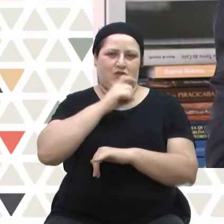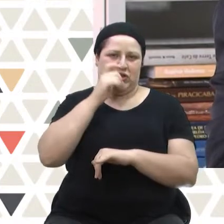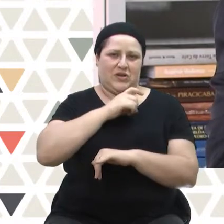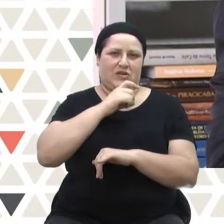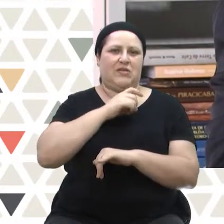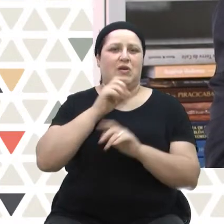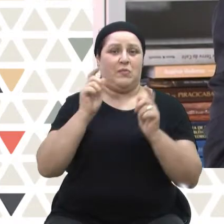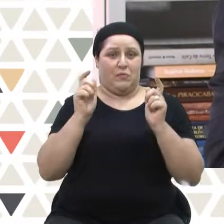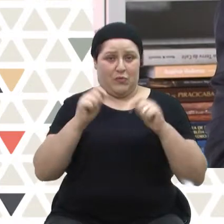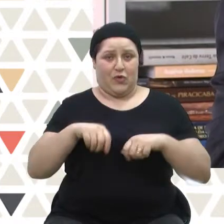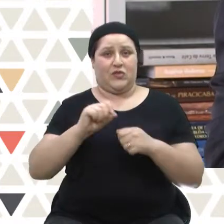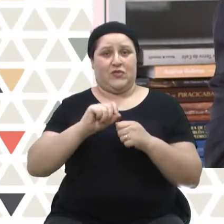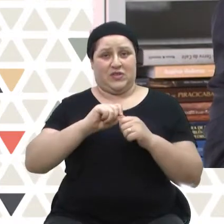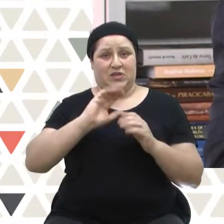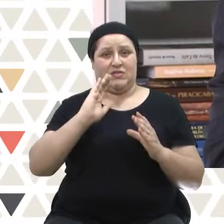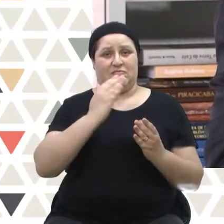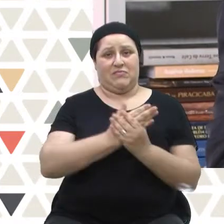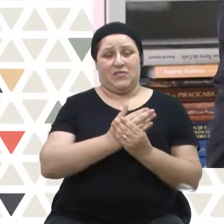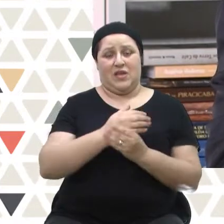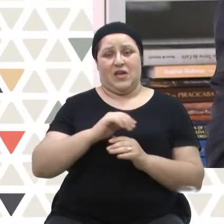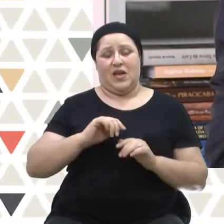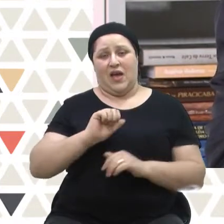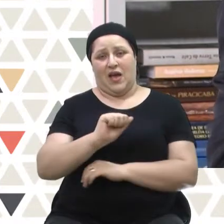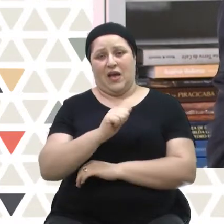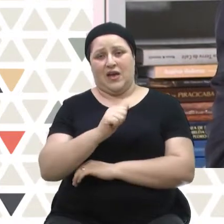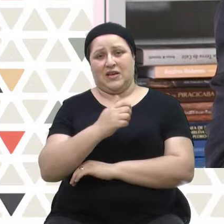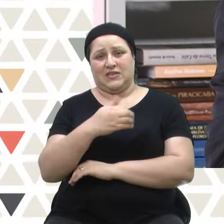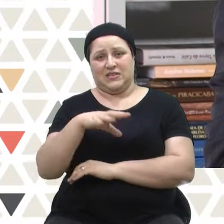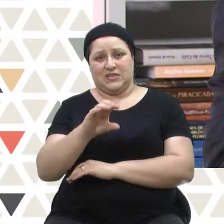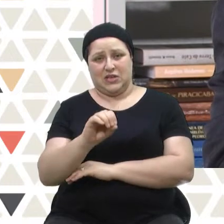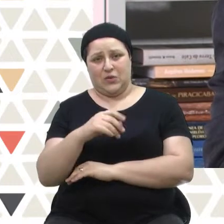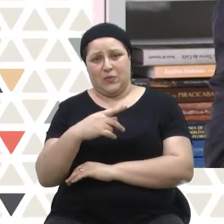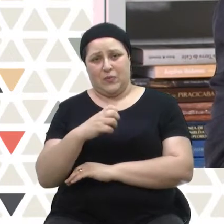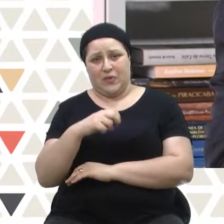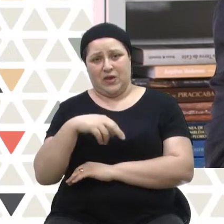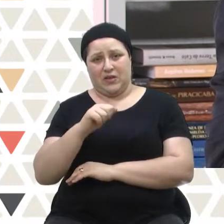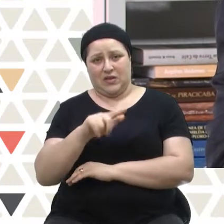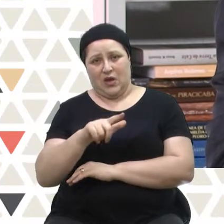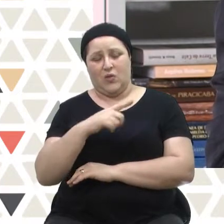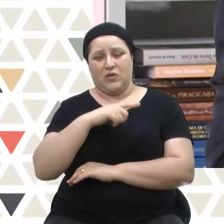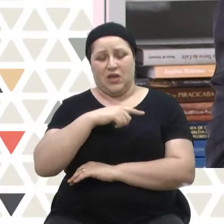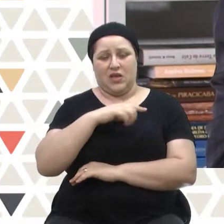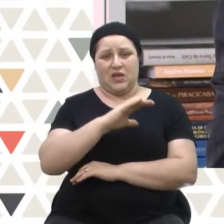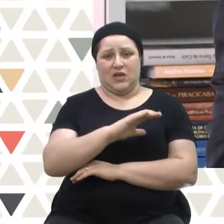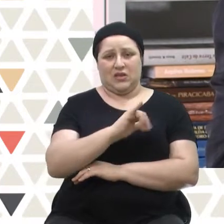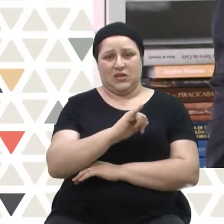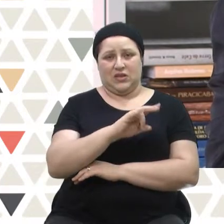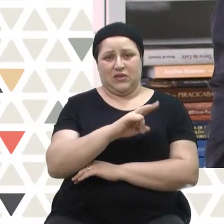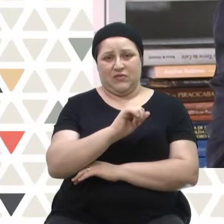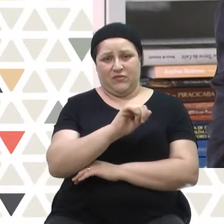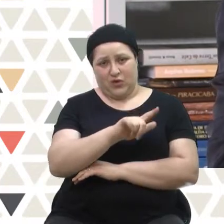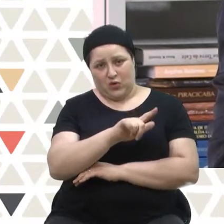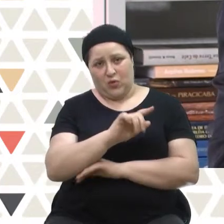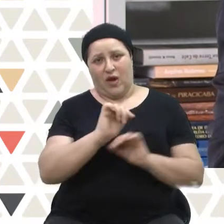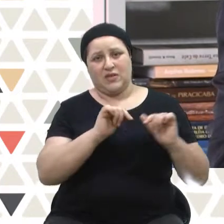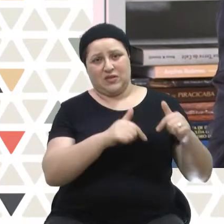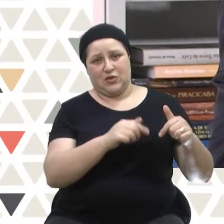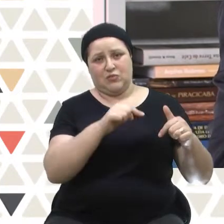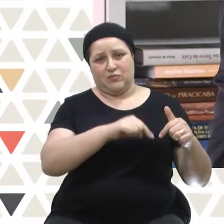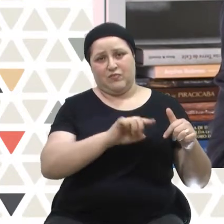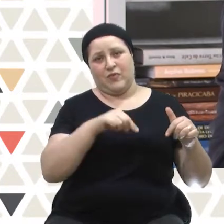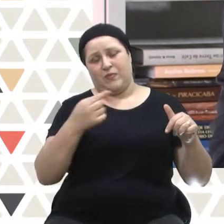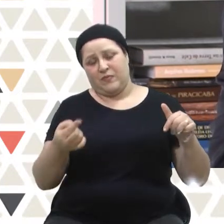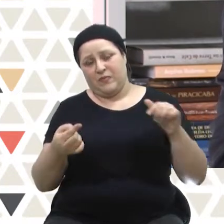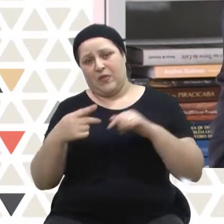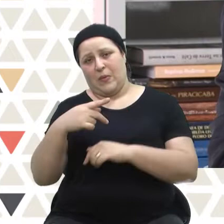sabidamente inverídica, ela é possível, sim, de se encaminhar uma ação penal, e aí, no caso,